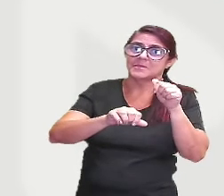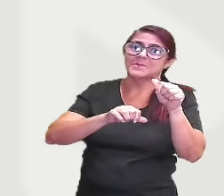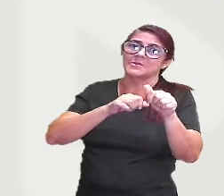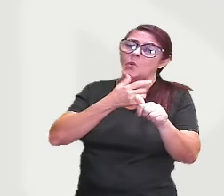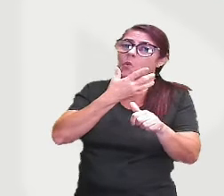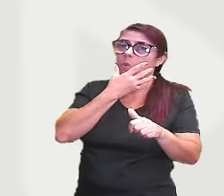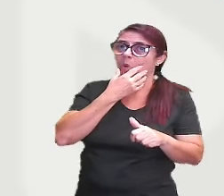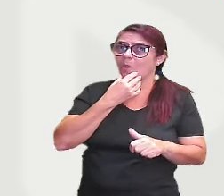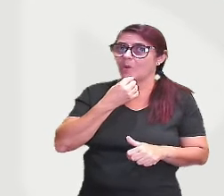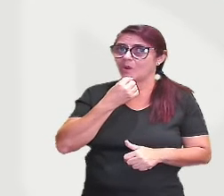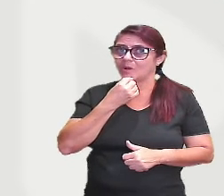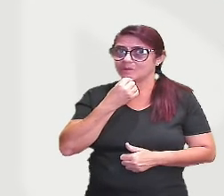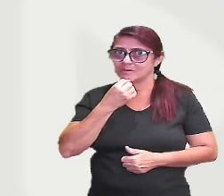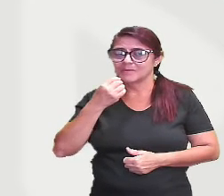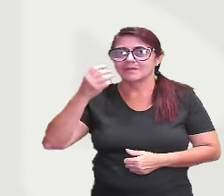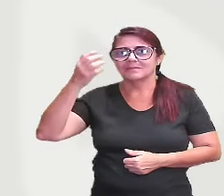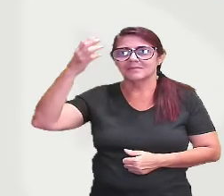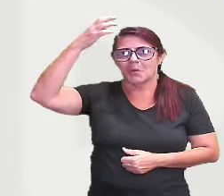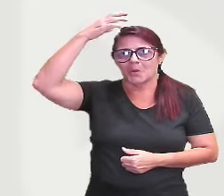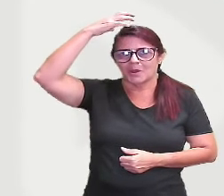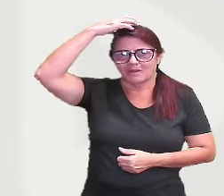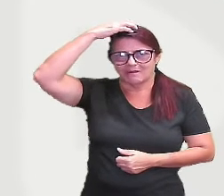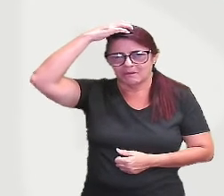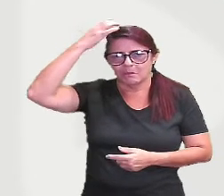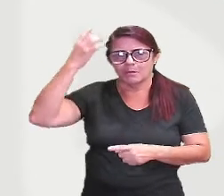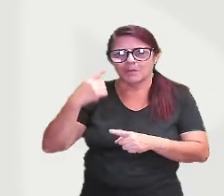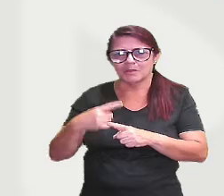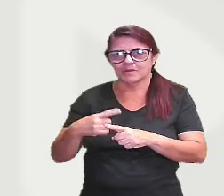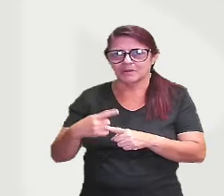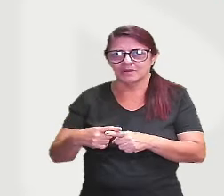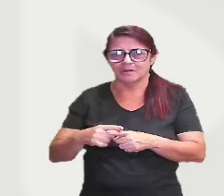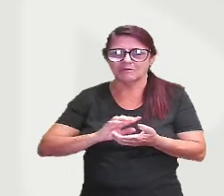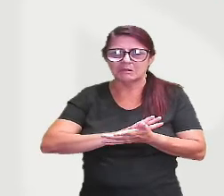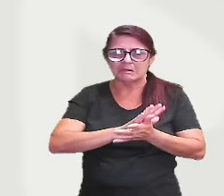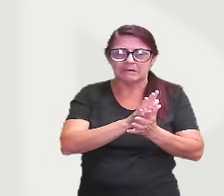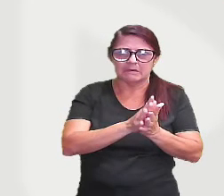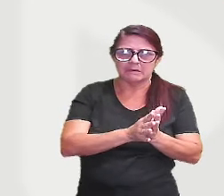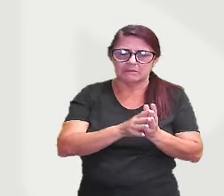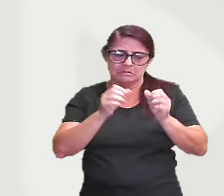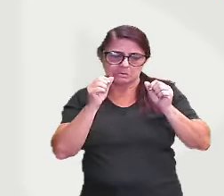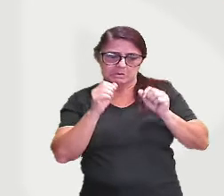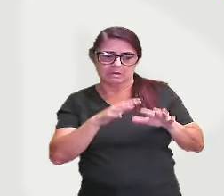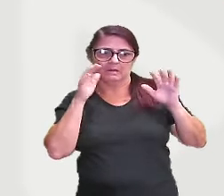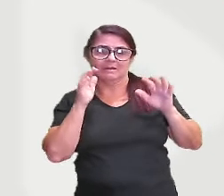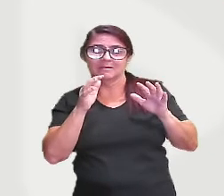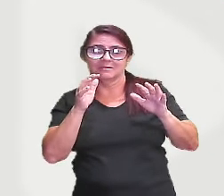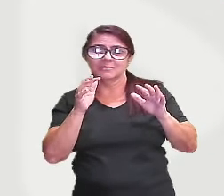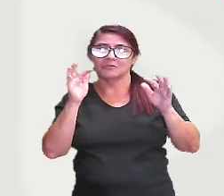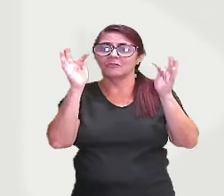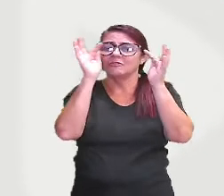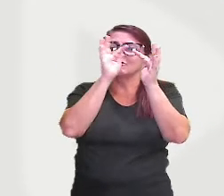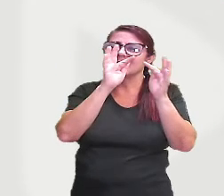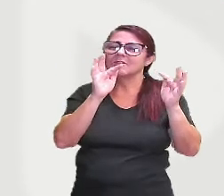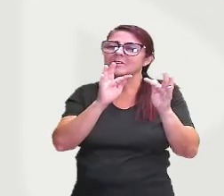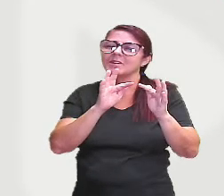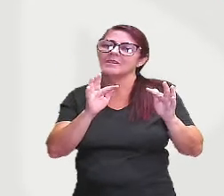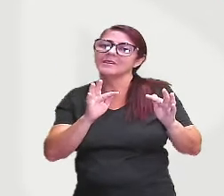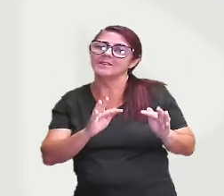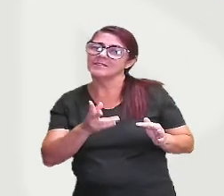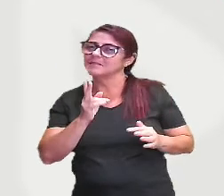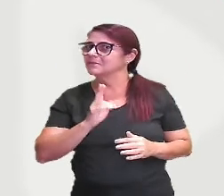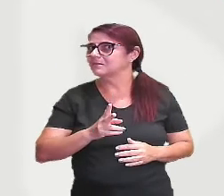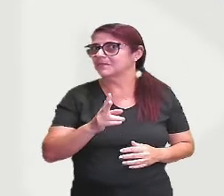um belo príncipe, porque o encanto foi quebrado e os dois viveram felizes para